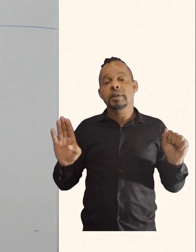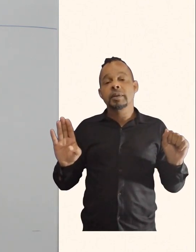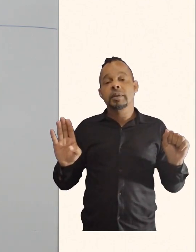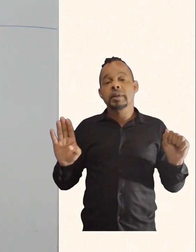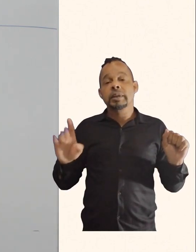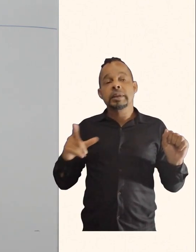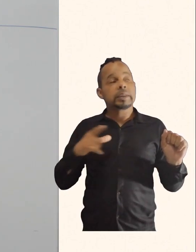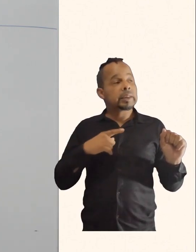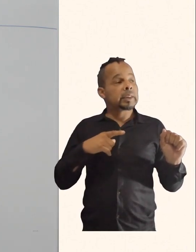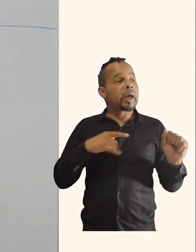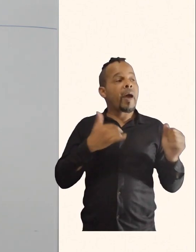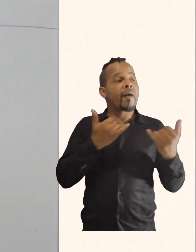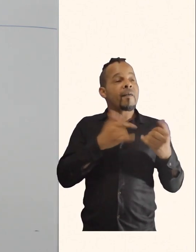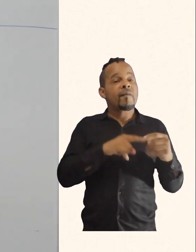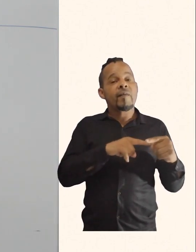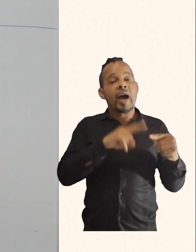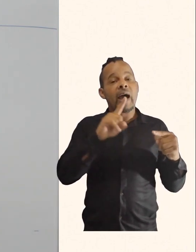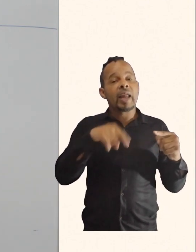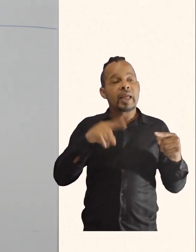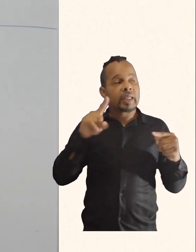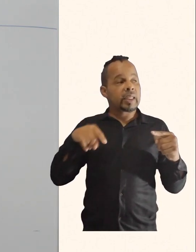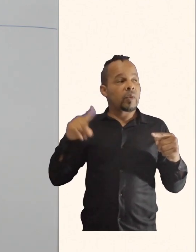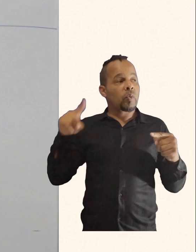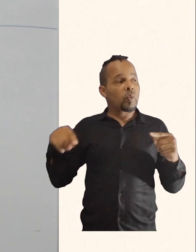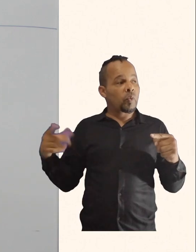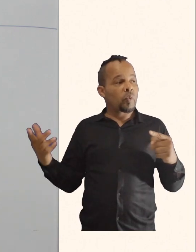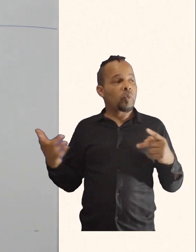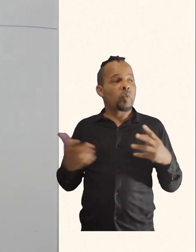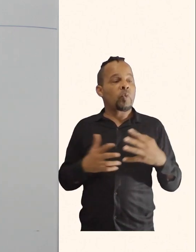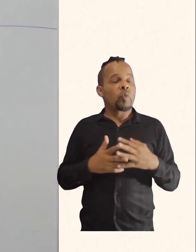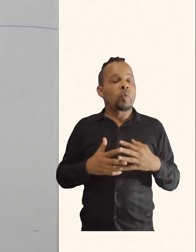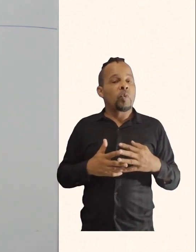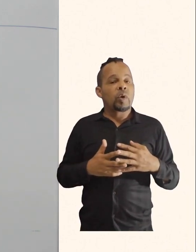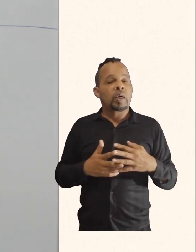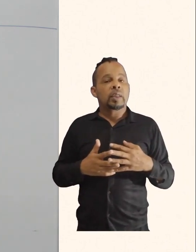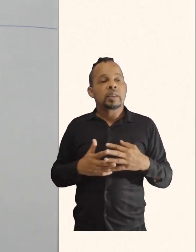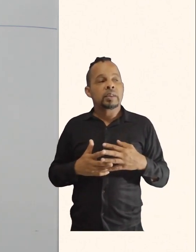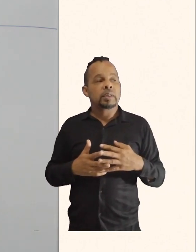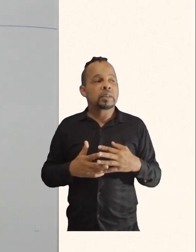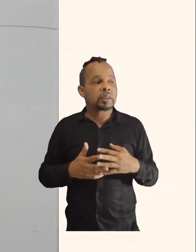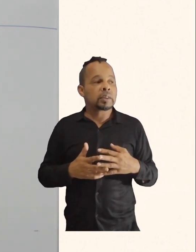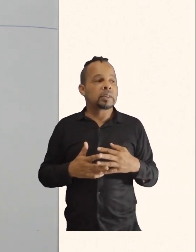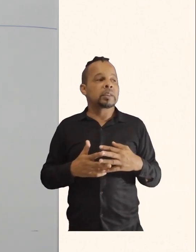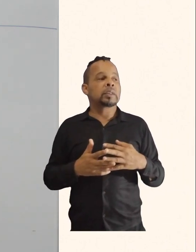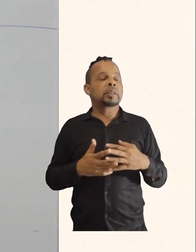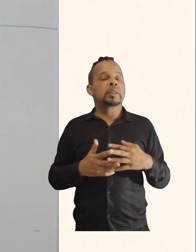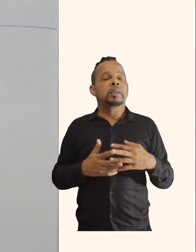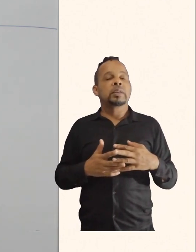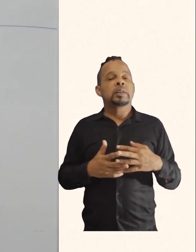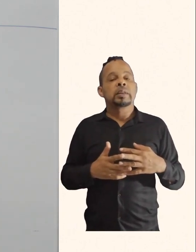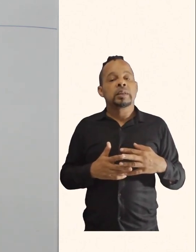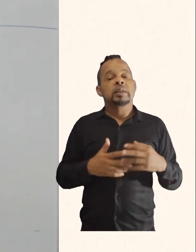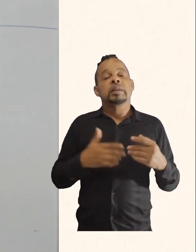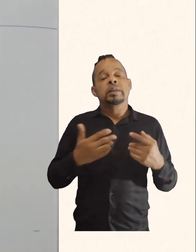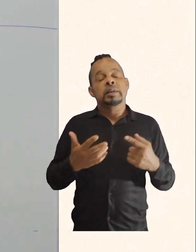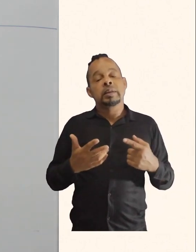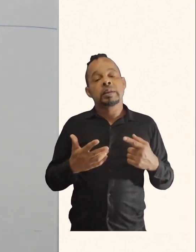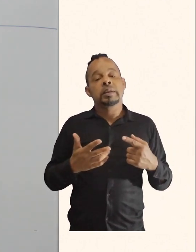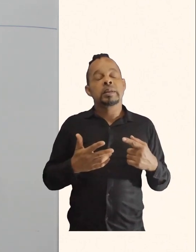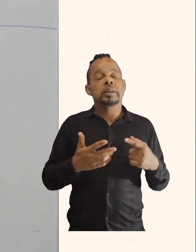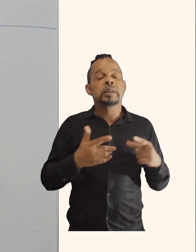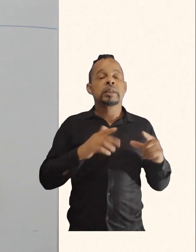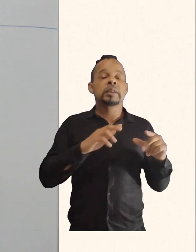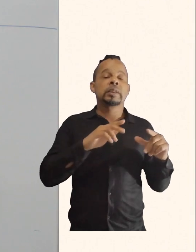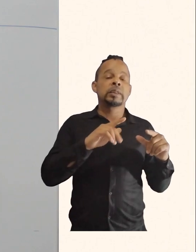eu vou ter uma variação de energia potencial ΔU AB, certo? Que eu vou chamar de UB menos UA.